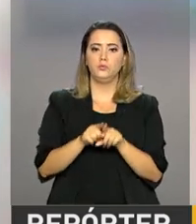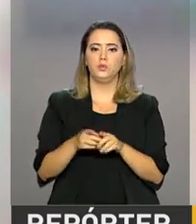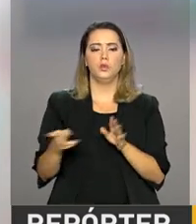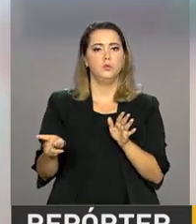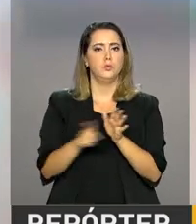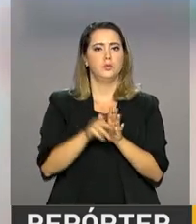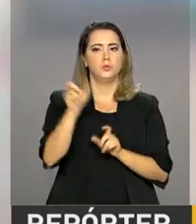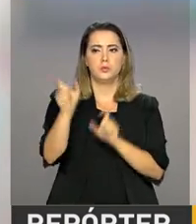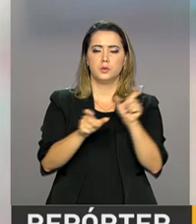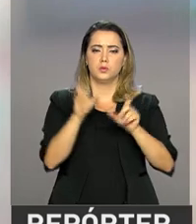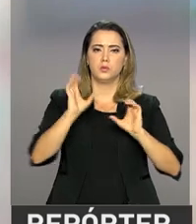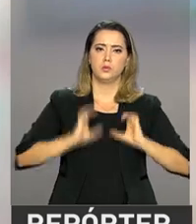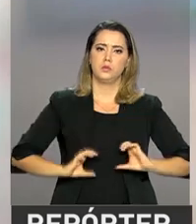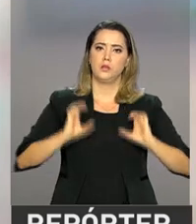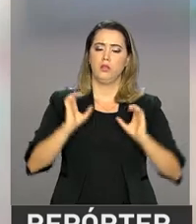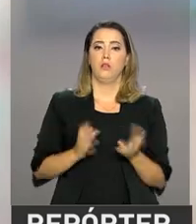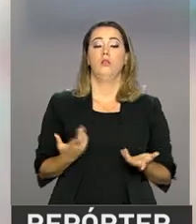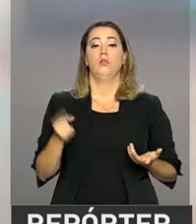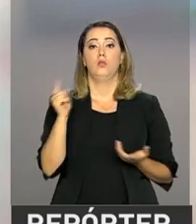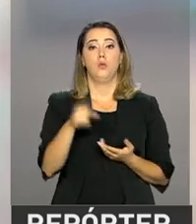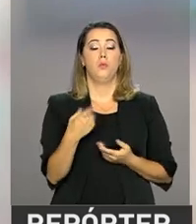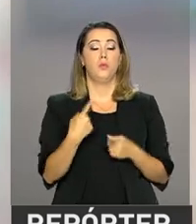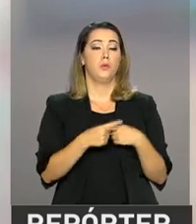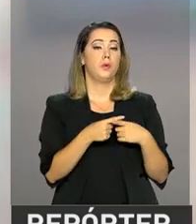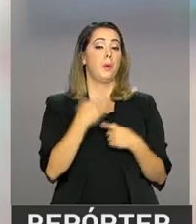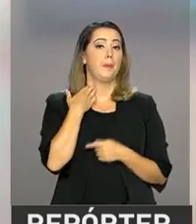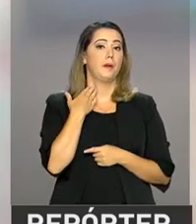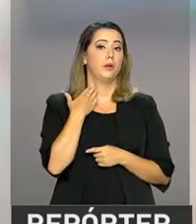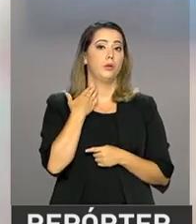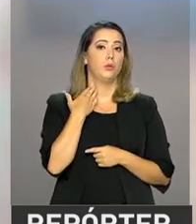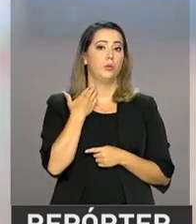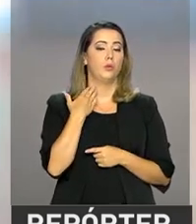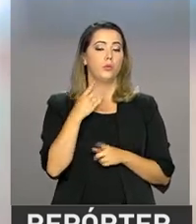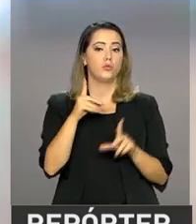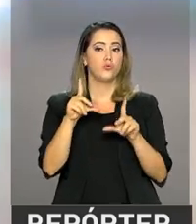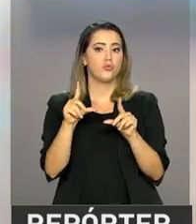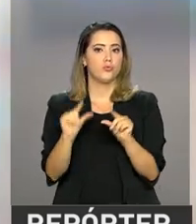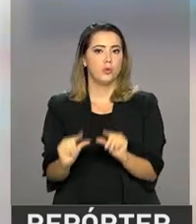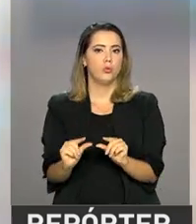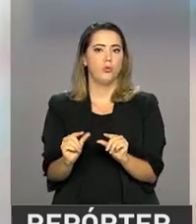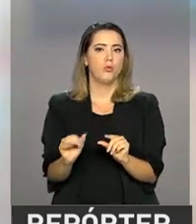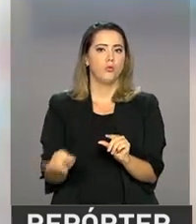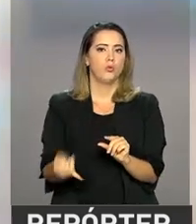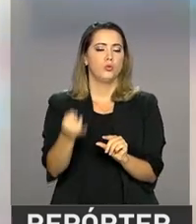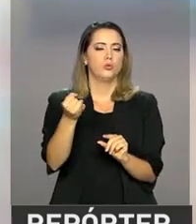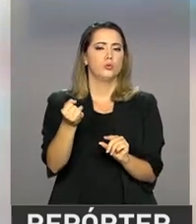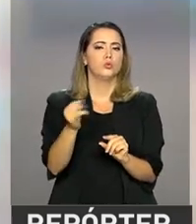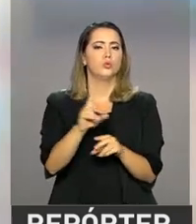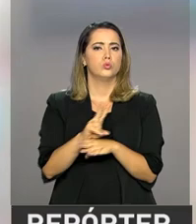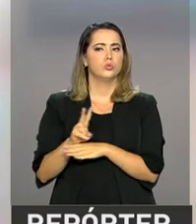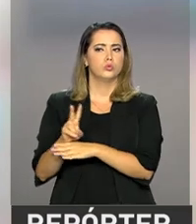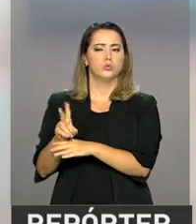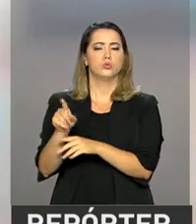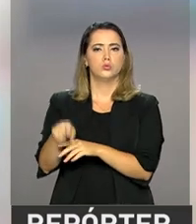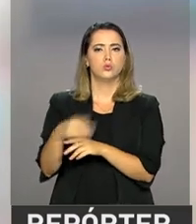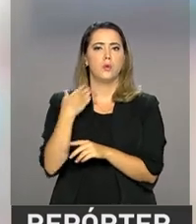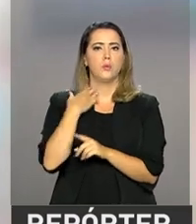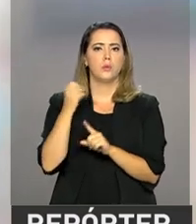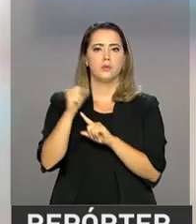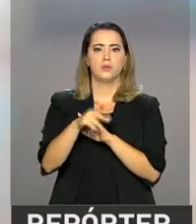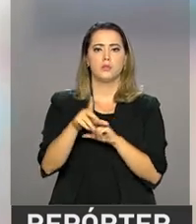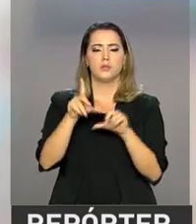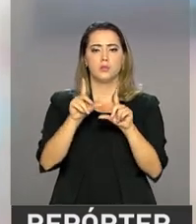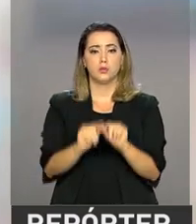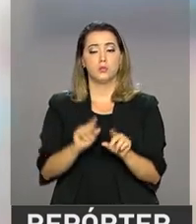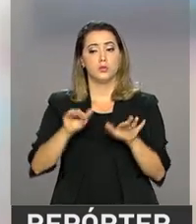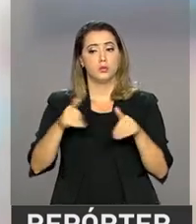próprios cidadãos, se o banco reduz essa taxa, é de se esperar também que o Banco Central reduza essa taxa, é de